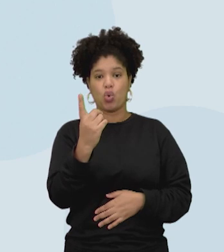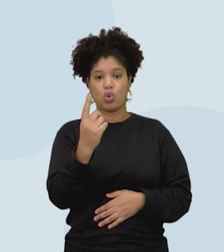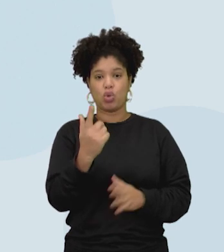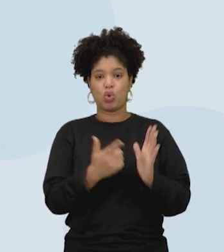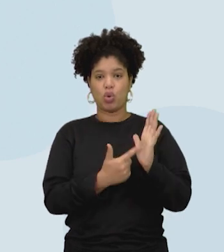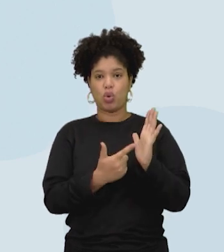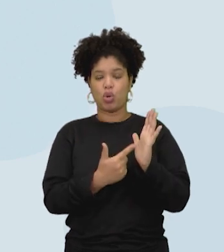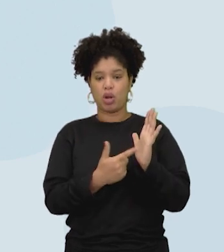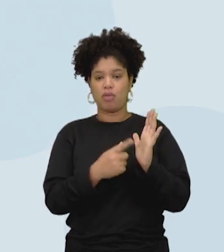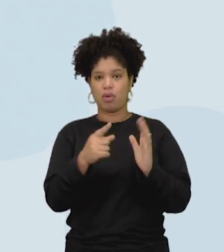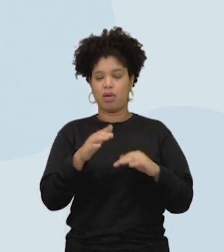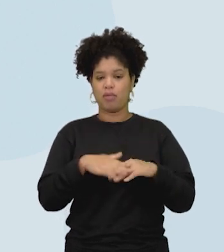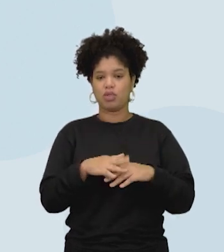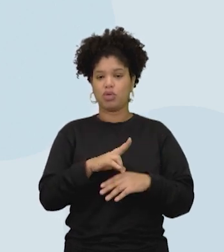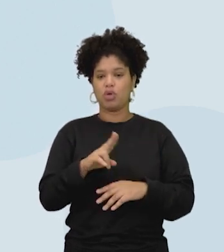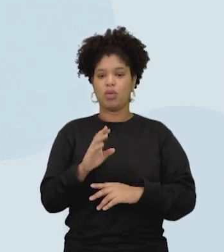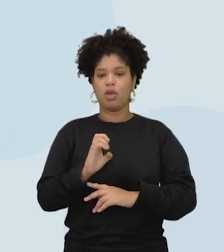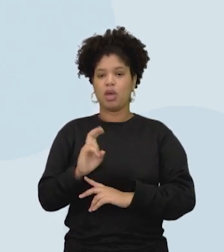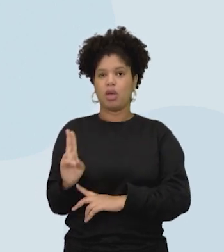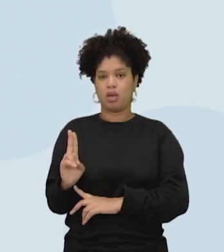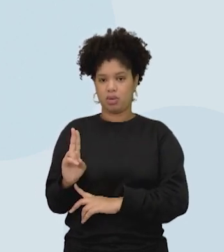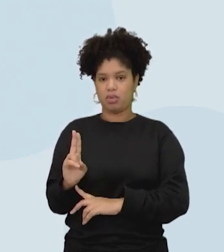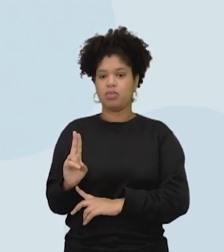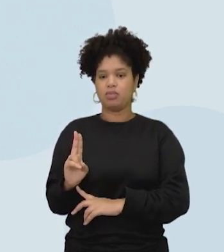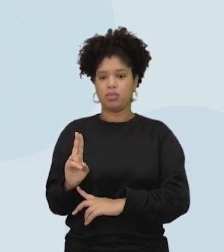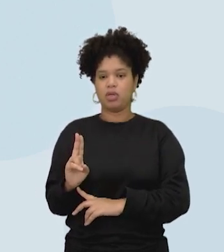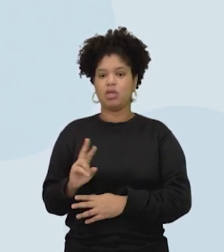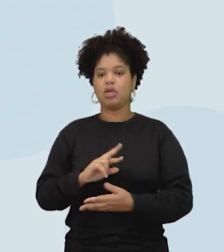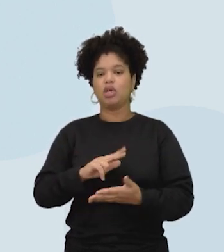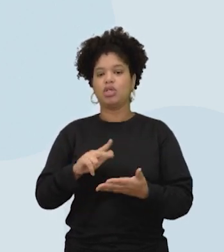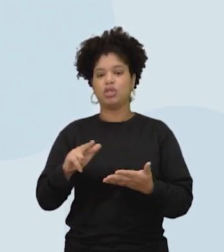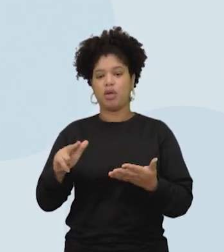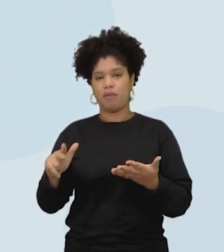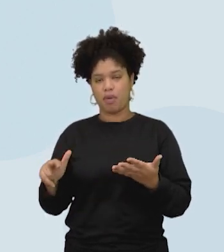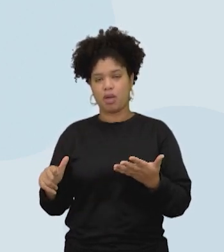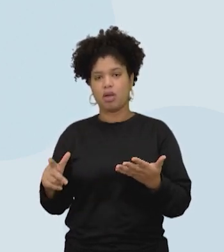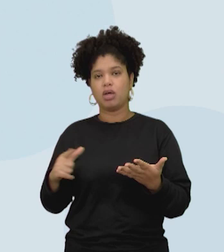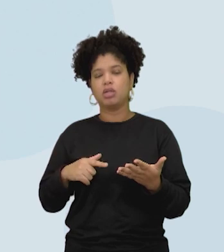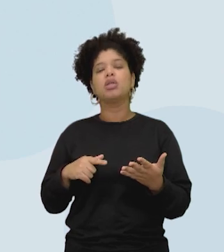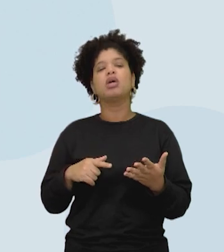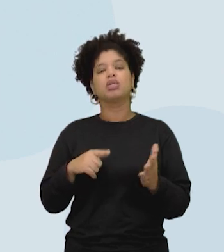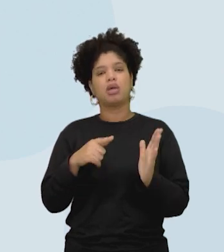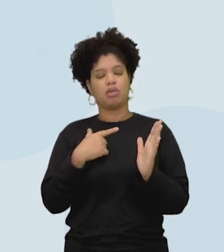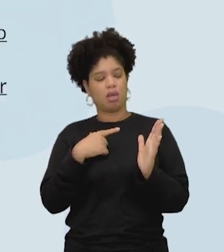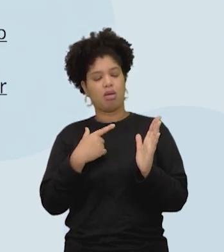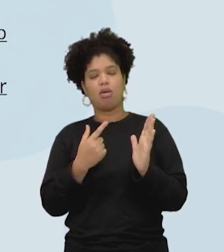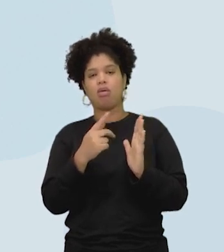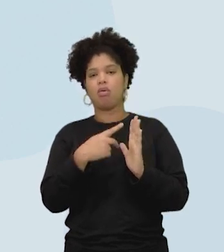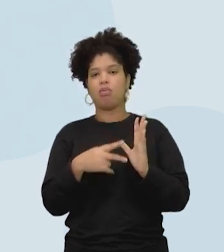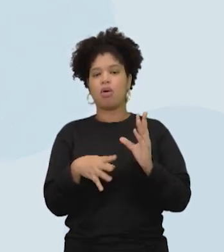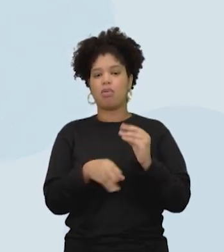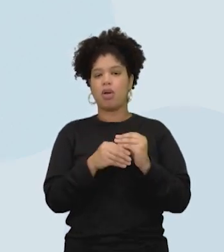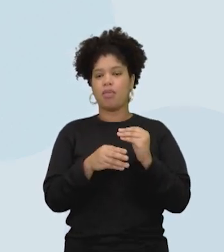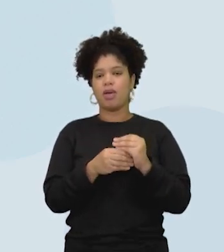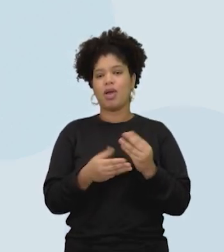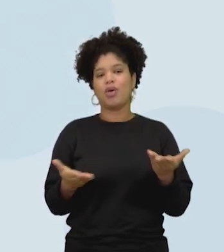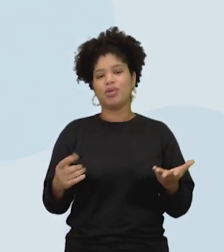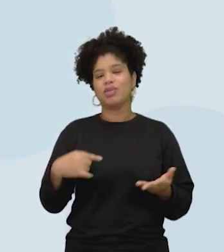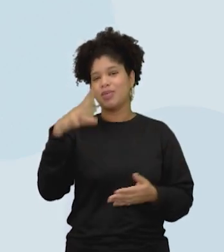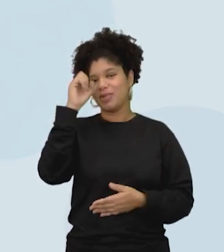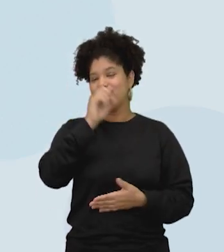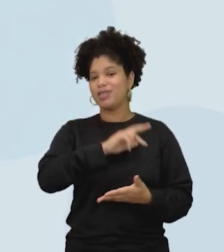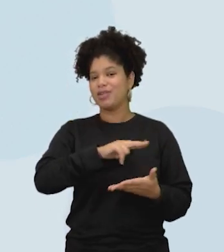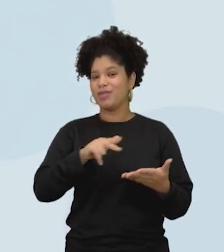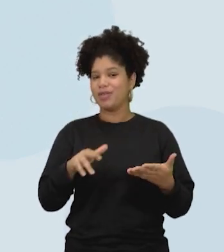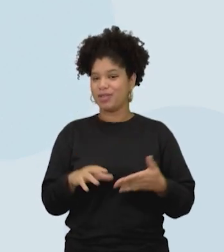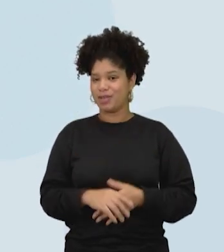em vida, hoje eu e outras poesias, porque depois que ele morreu, outros poemas foram agregados a este livro. E é isso que fizemos hoje